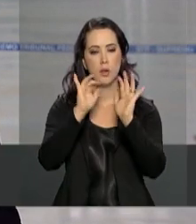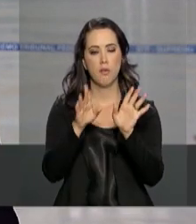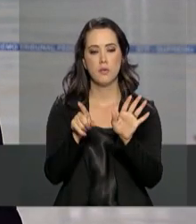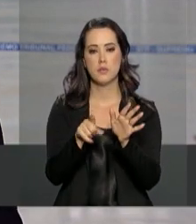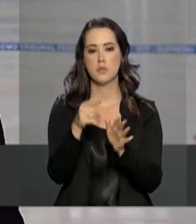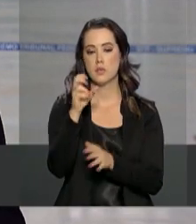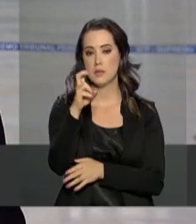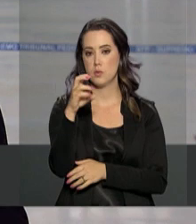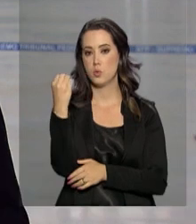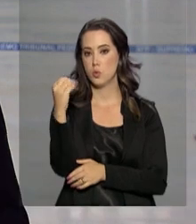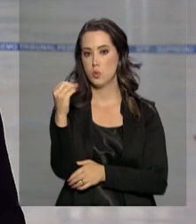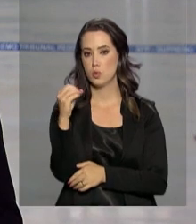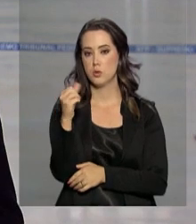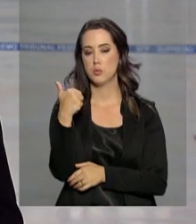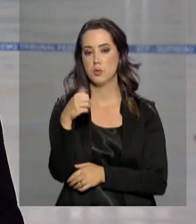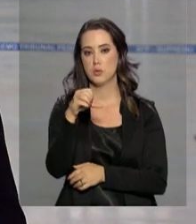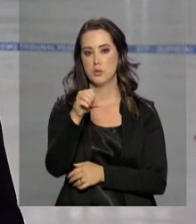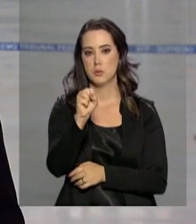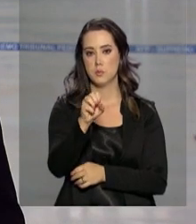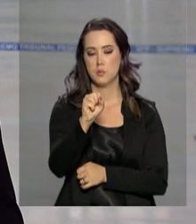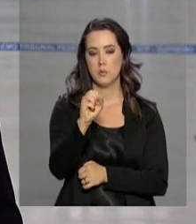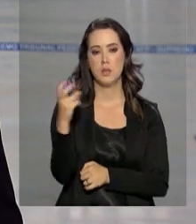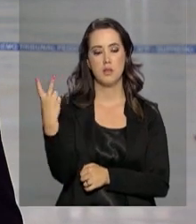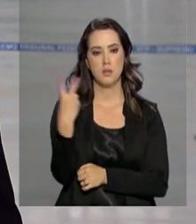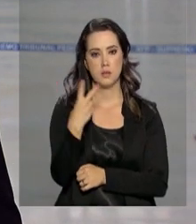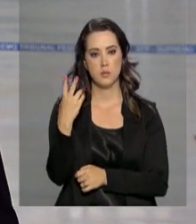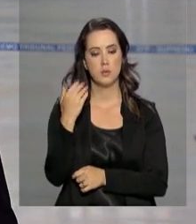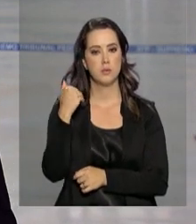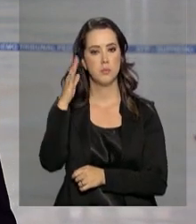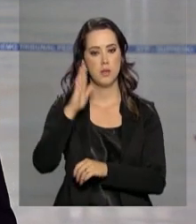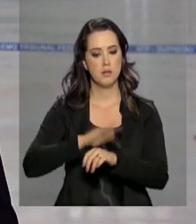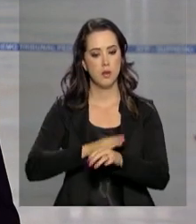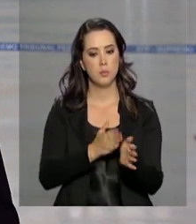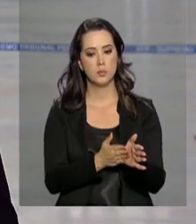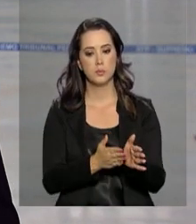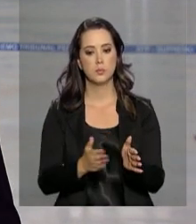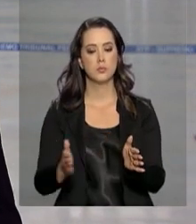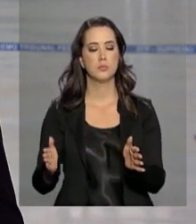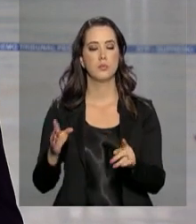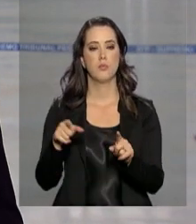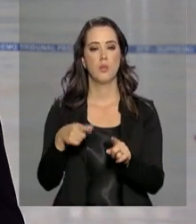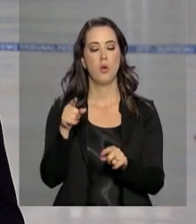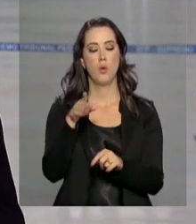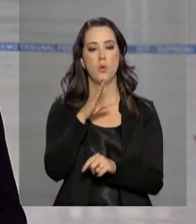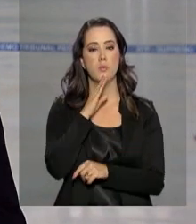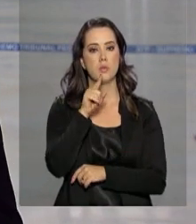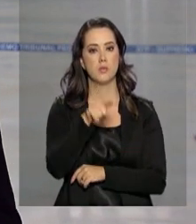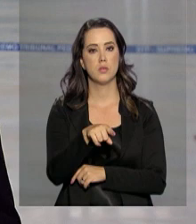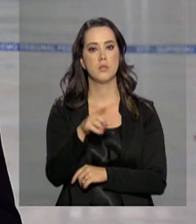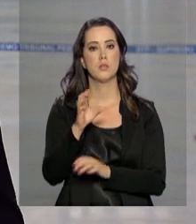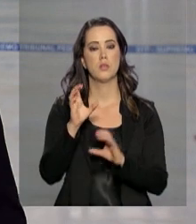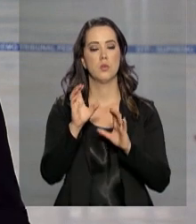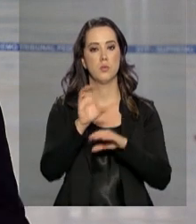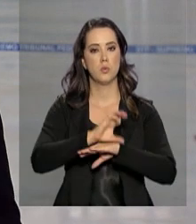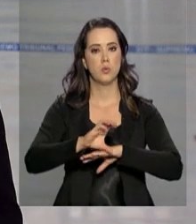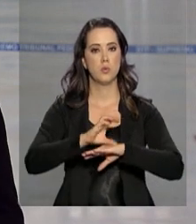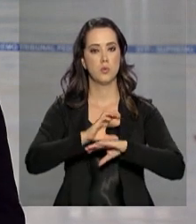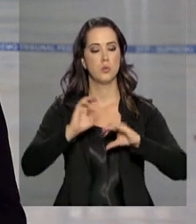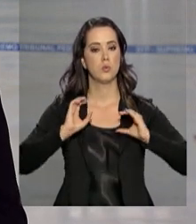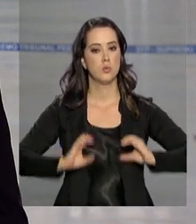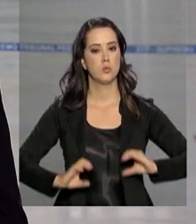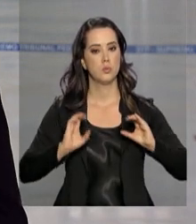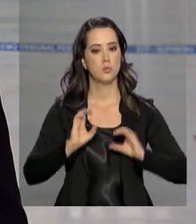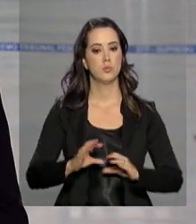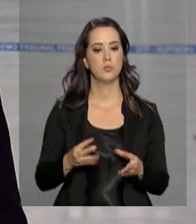daquele ano ea segunda que mais tempo vigorou no país conhecida como constituição cidadã assegurou